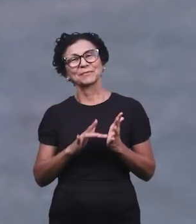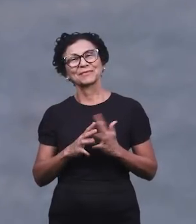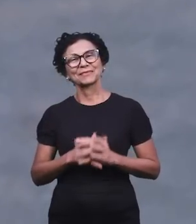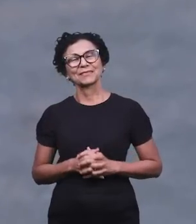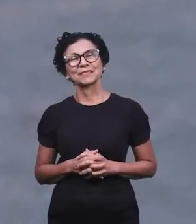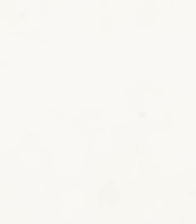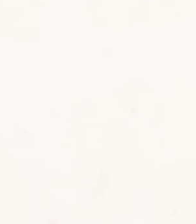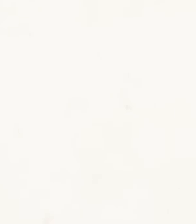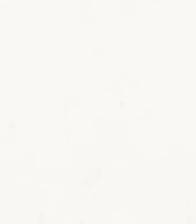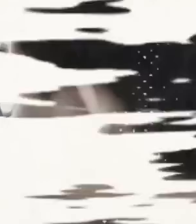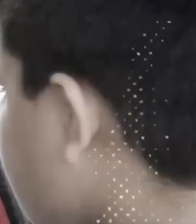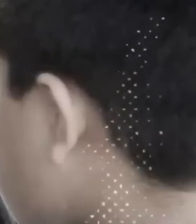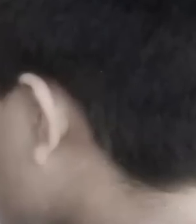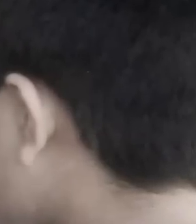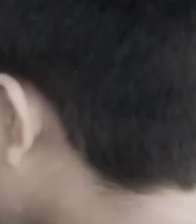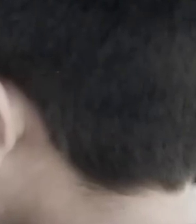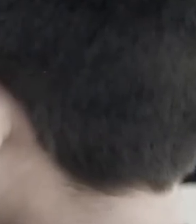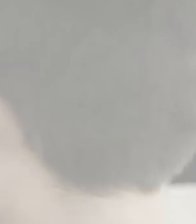paz do Senhor.